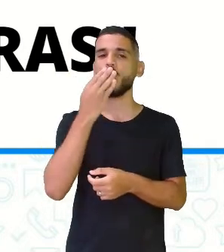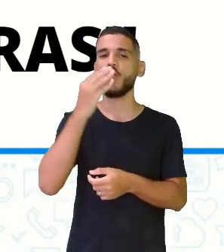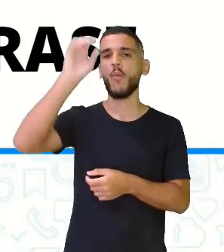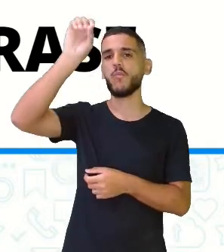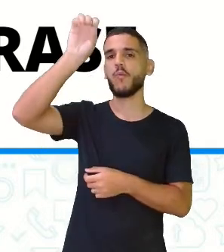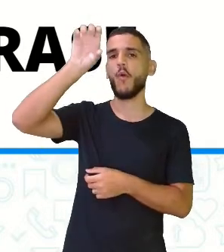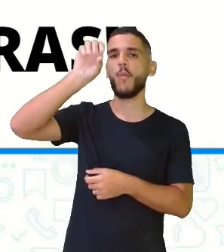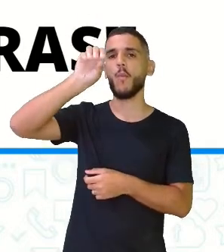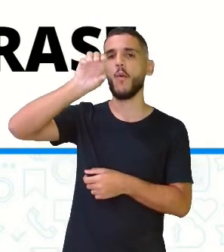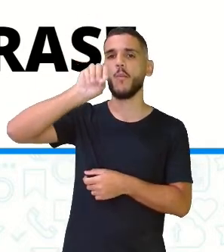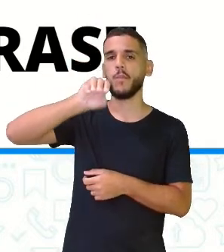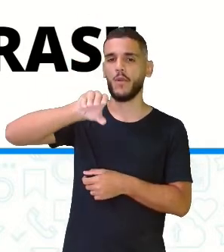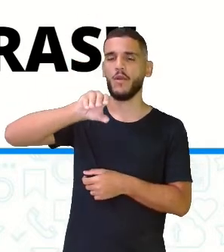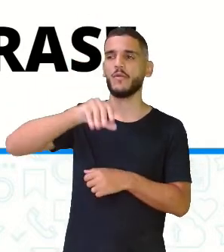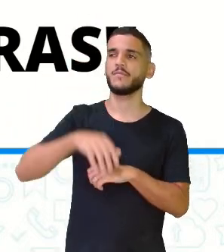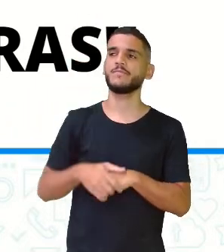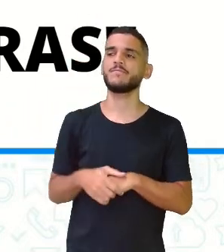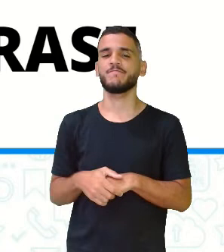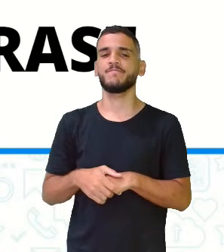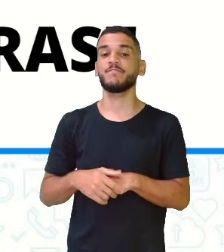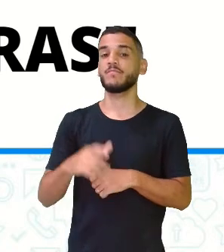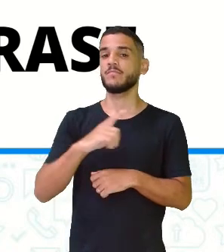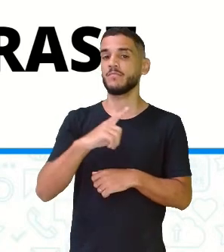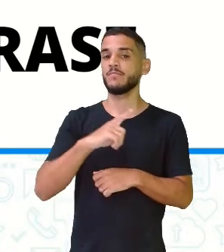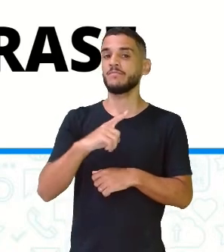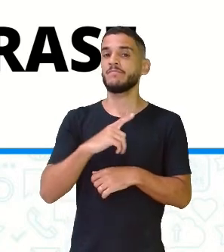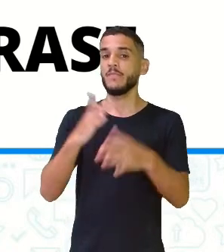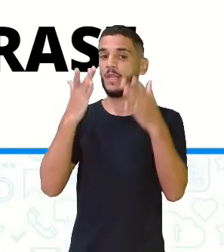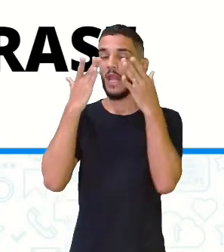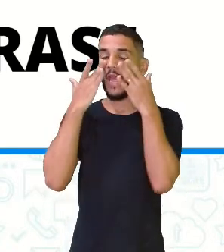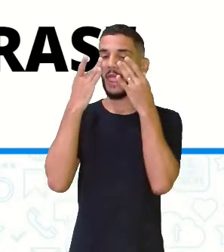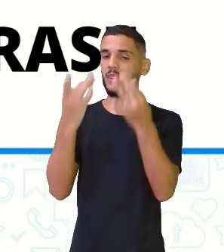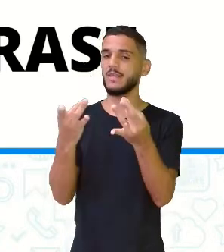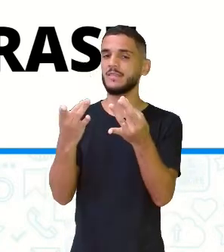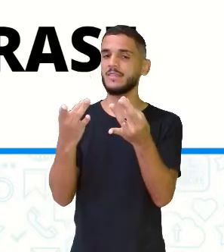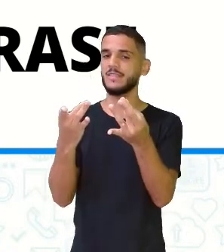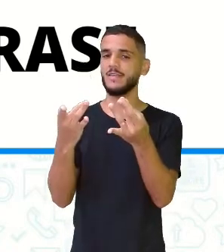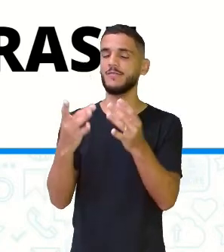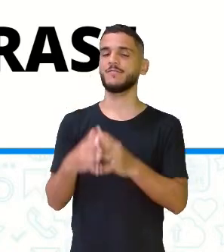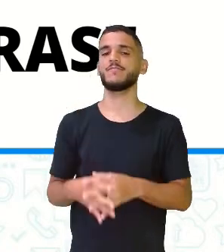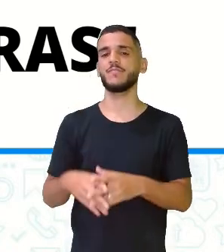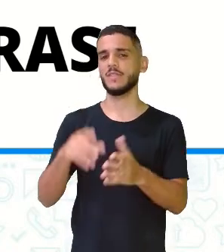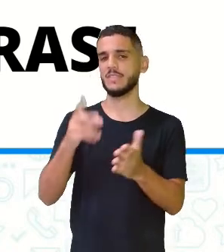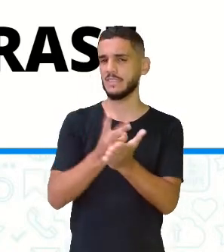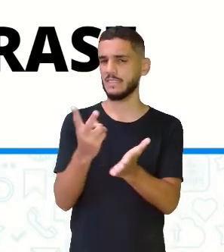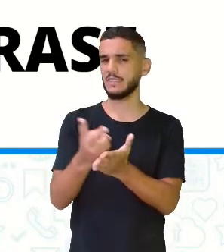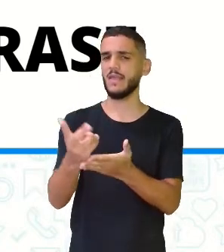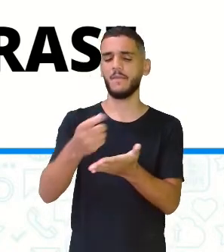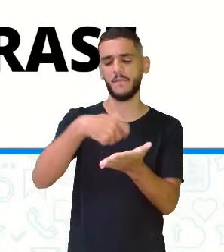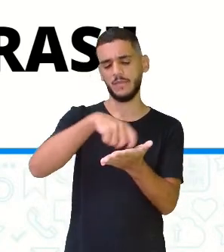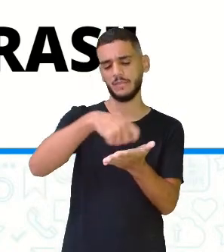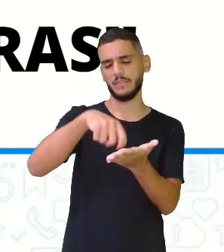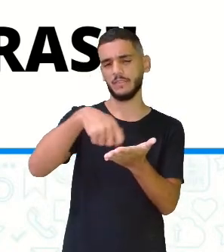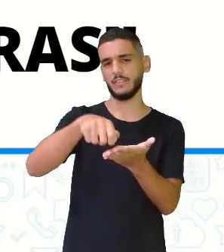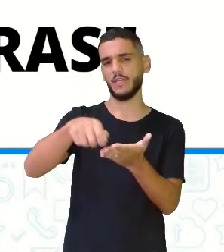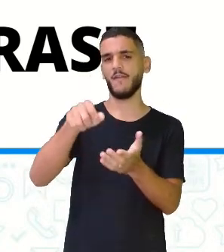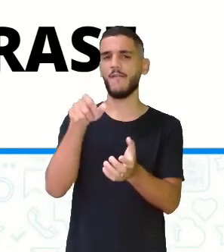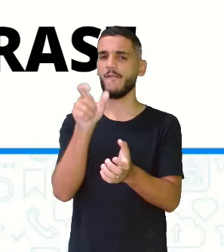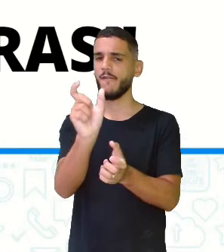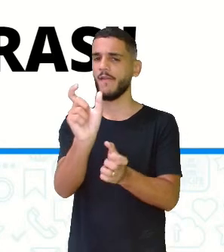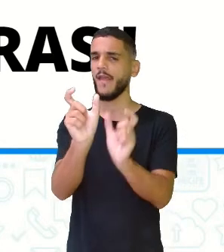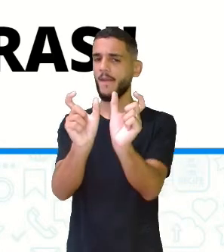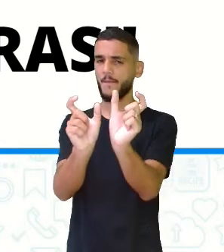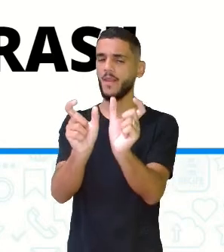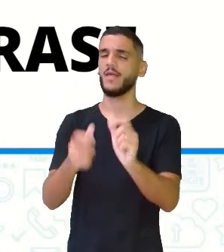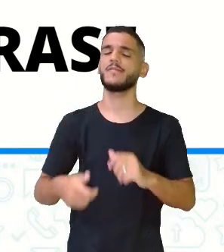está mostrando aí que a gente deve ter atenção ao escrever as palavras. Então,